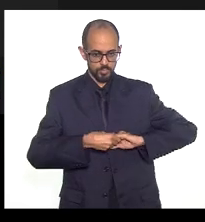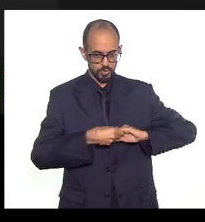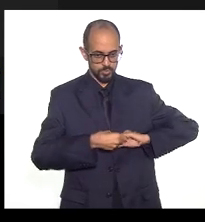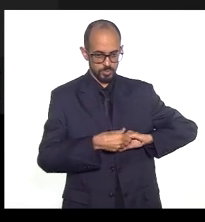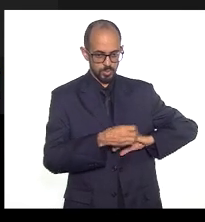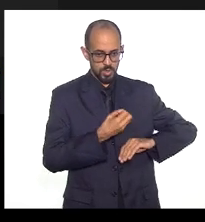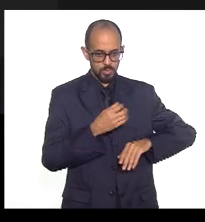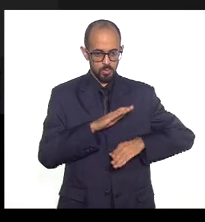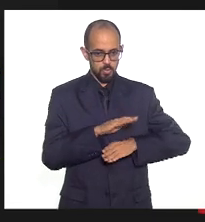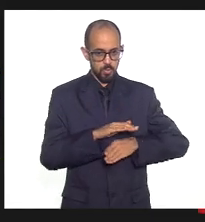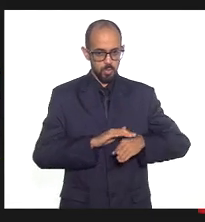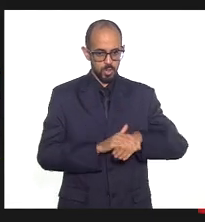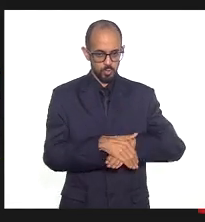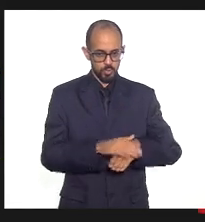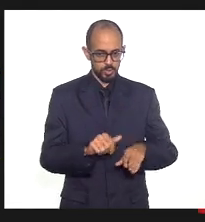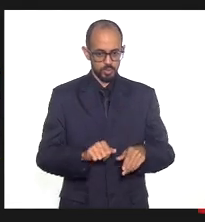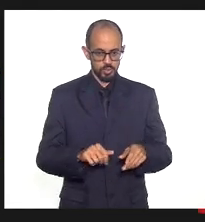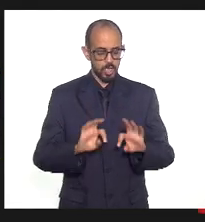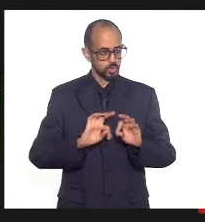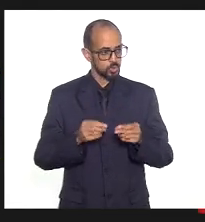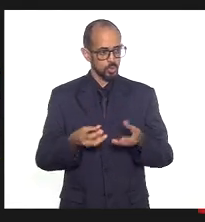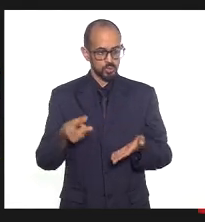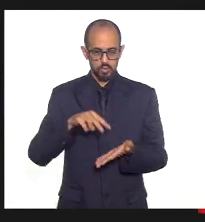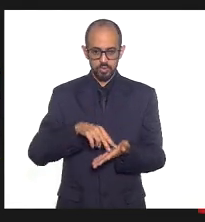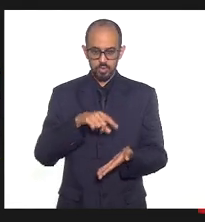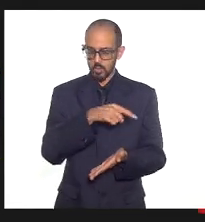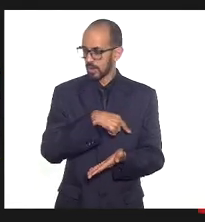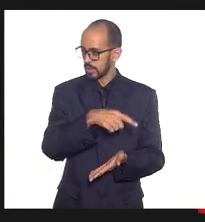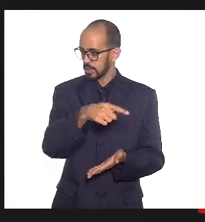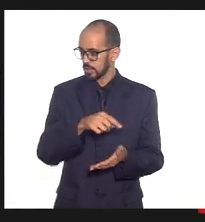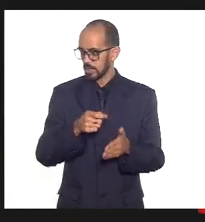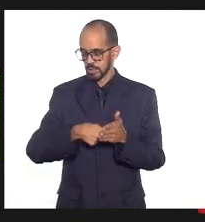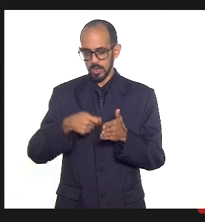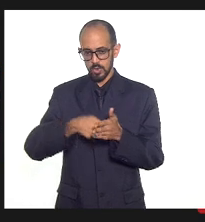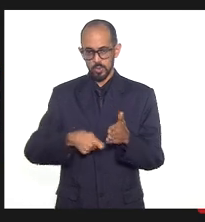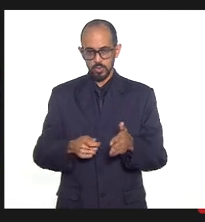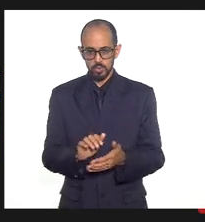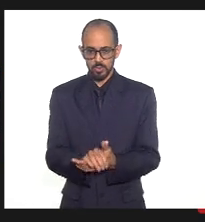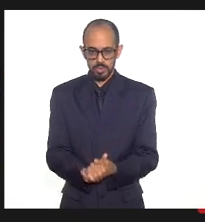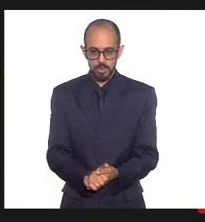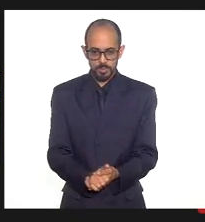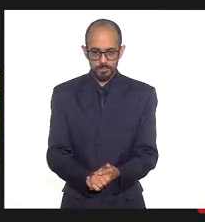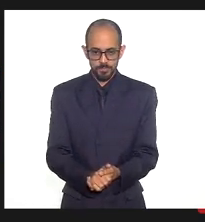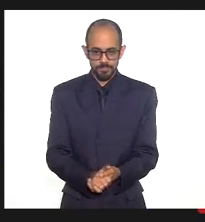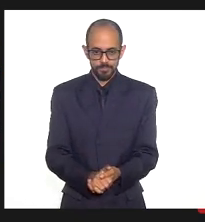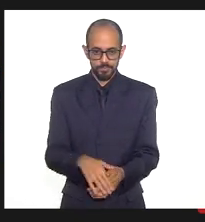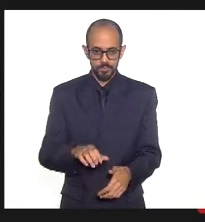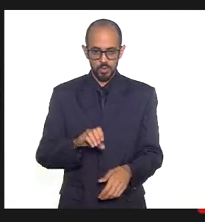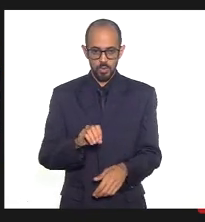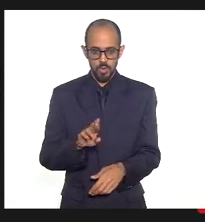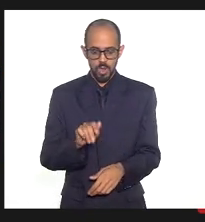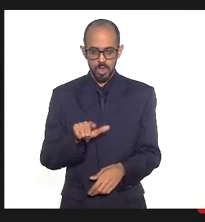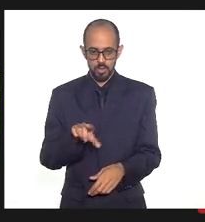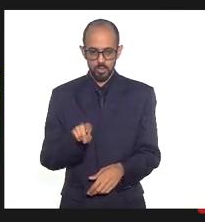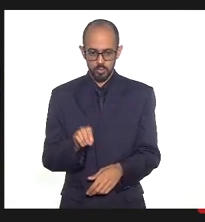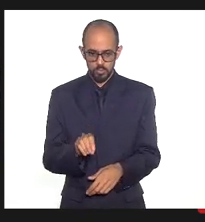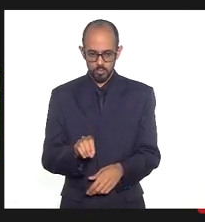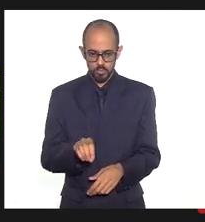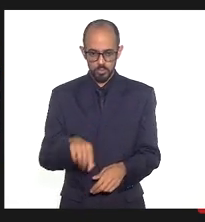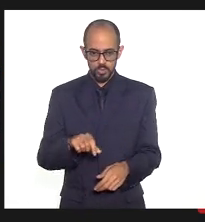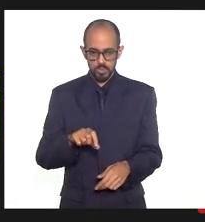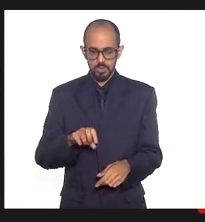Boa noite, Valdec. Boa noite a todo mundo aí que está nessa... mais essa luta essencial. Boa noite, Orlando, de tantos anos que a gente